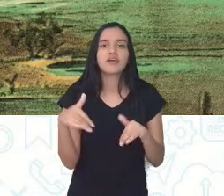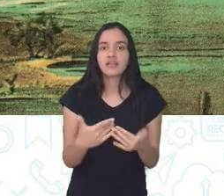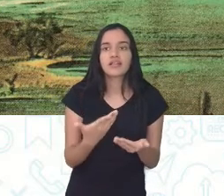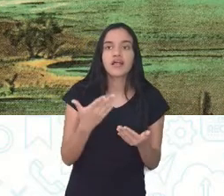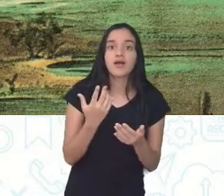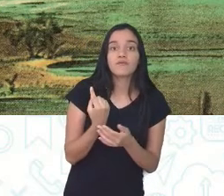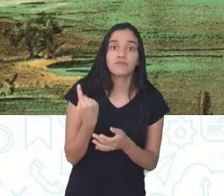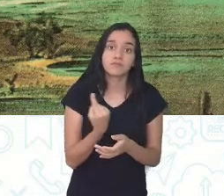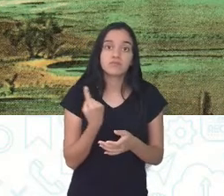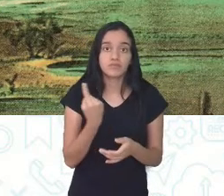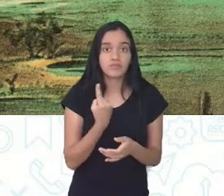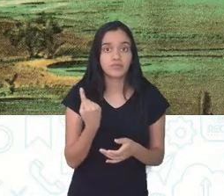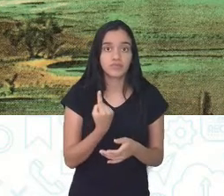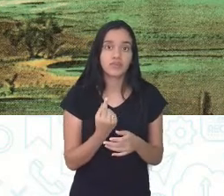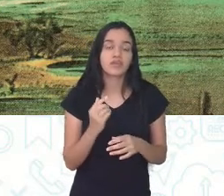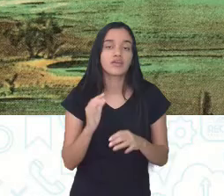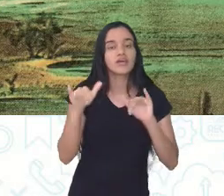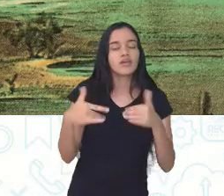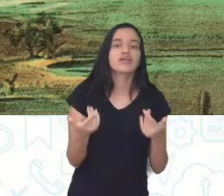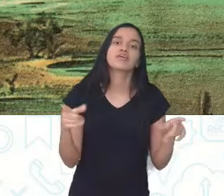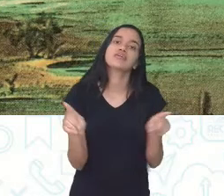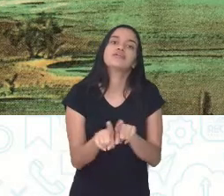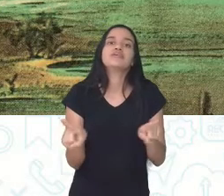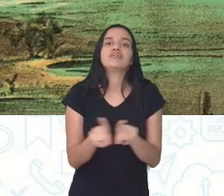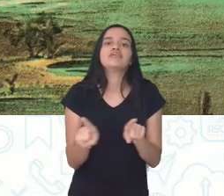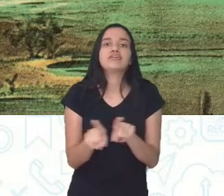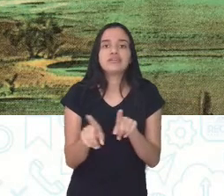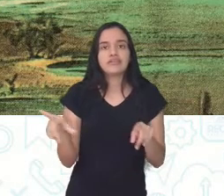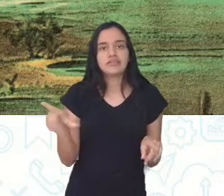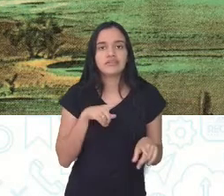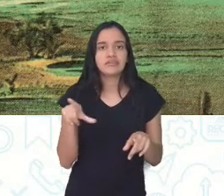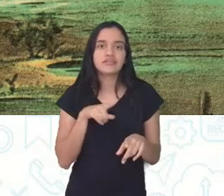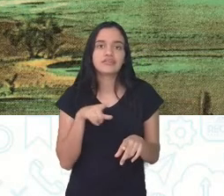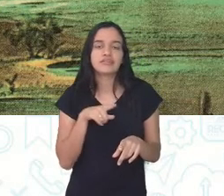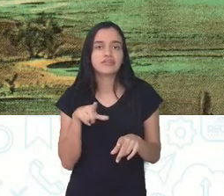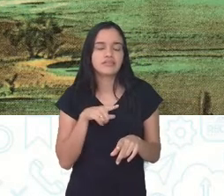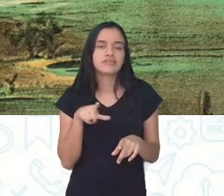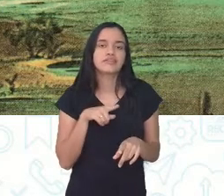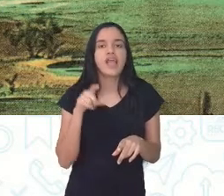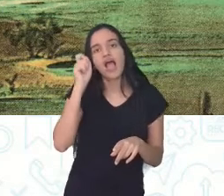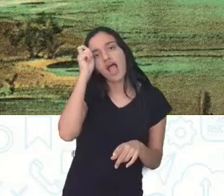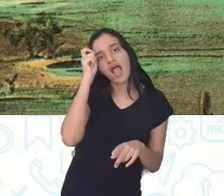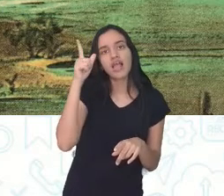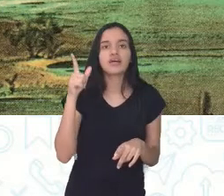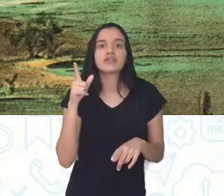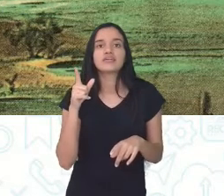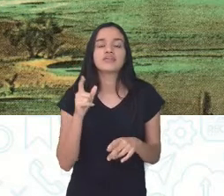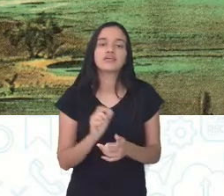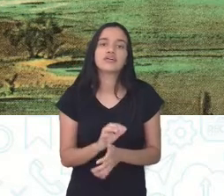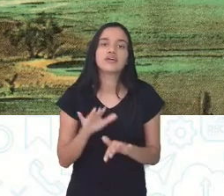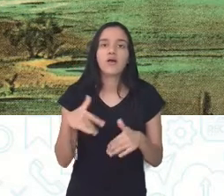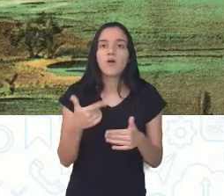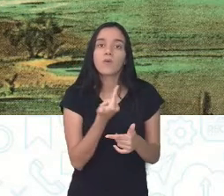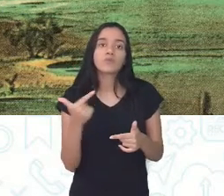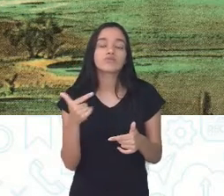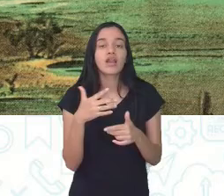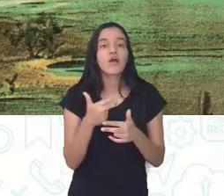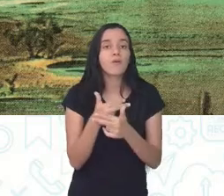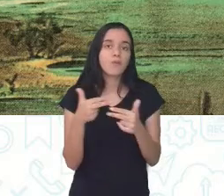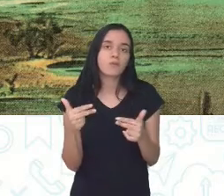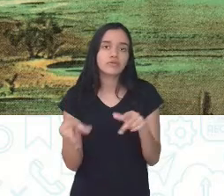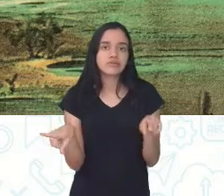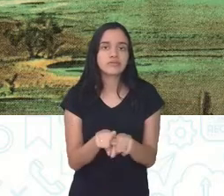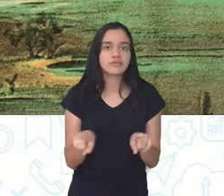tornar independente. E aí também tinha essa ideia, né? E também outra questão que